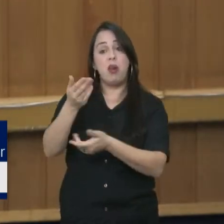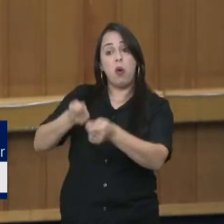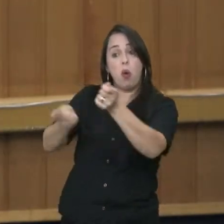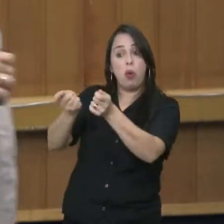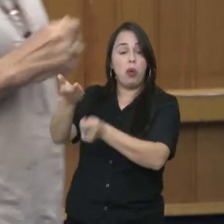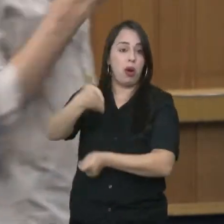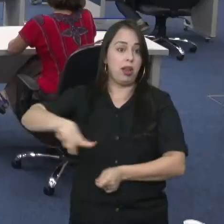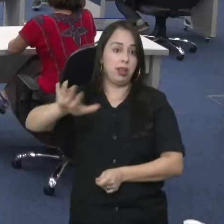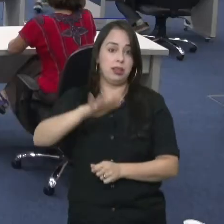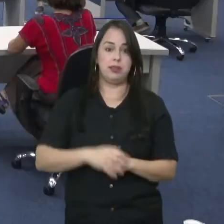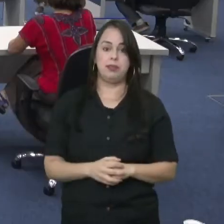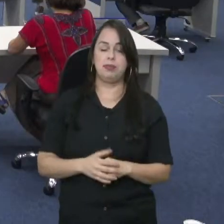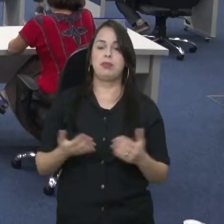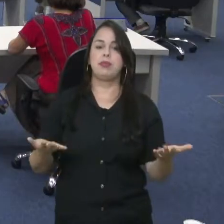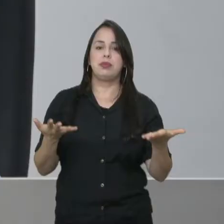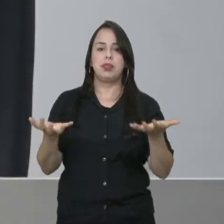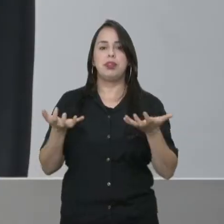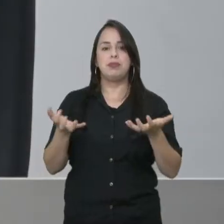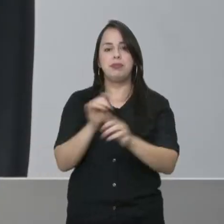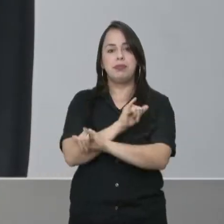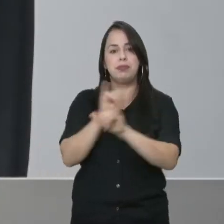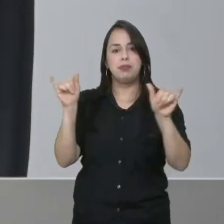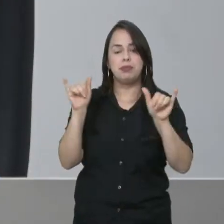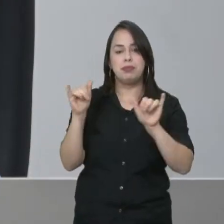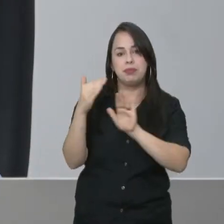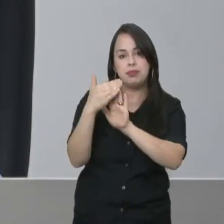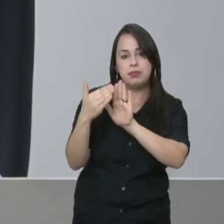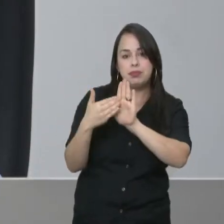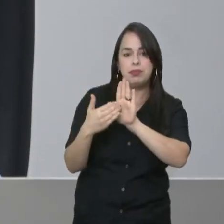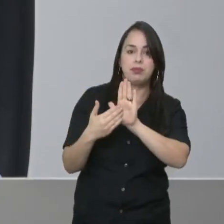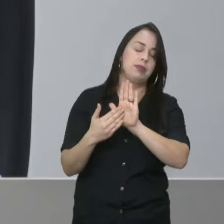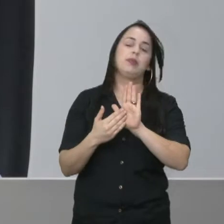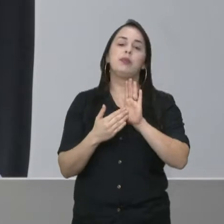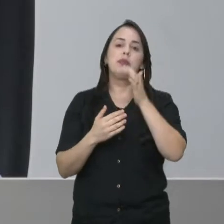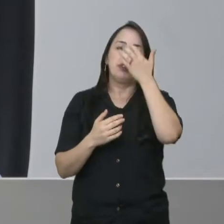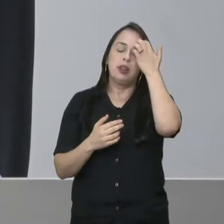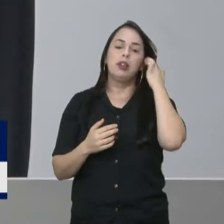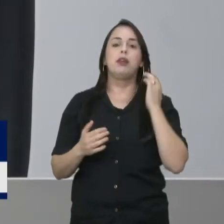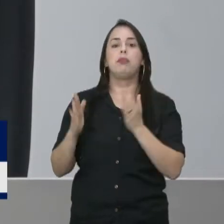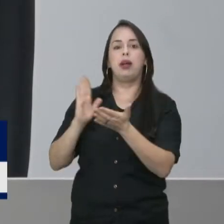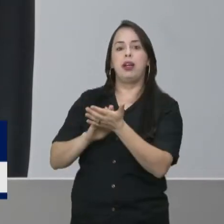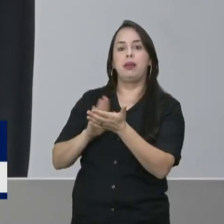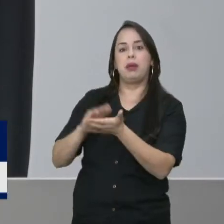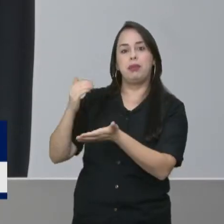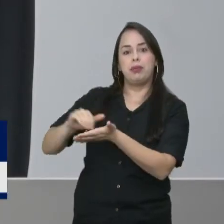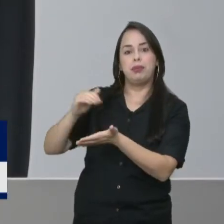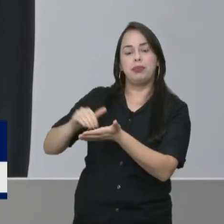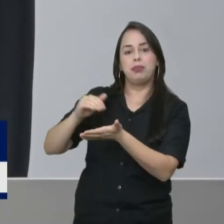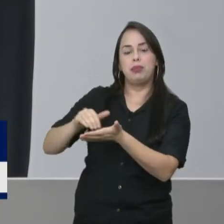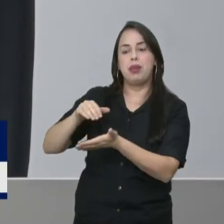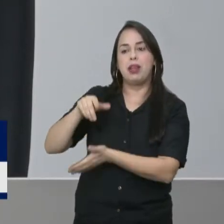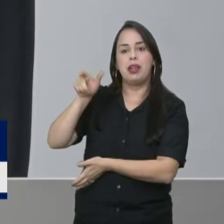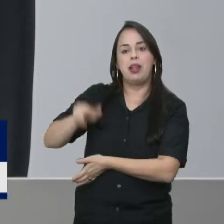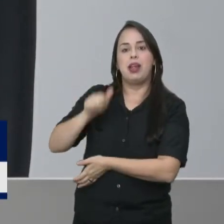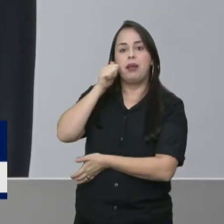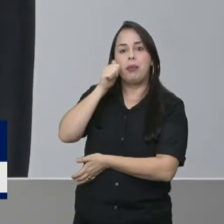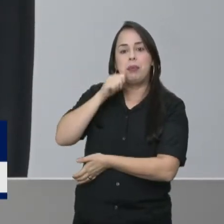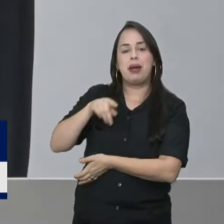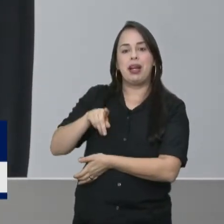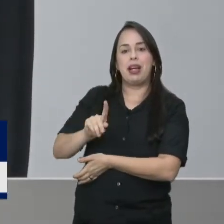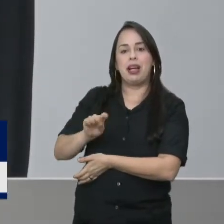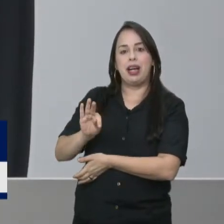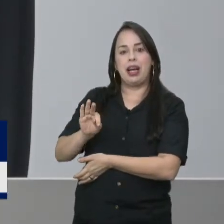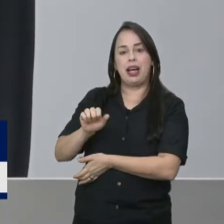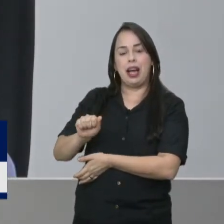cidade. Quero deixar registrado, os parabéns aqui para a secretária de esporte, a Kátia, o Itamar, enfim, toda